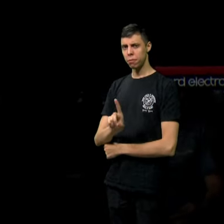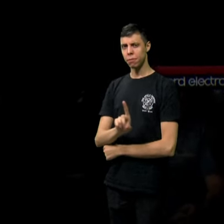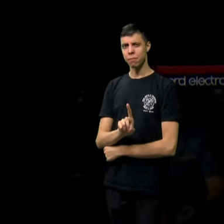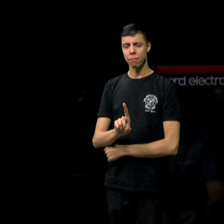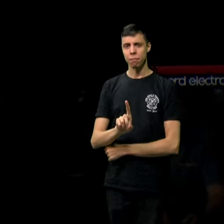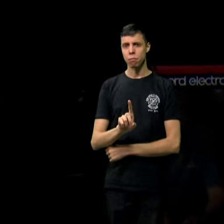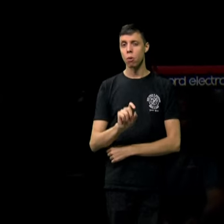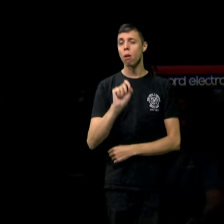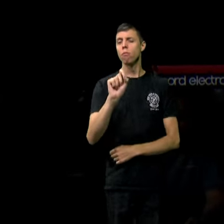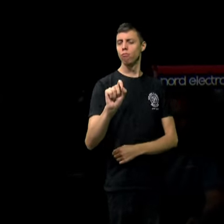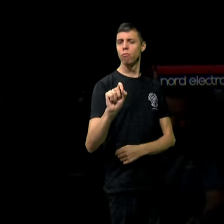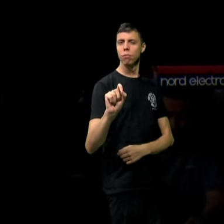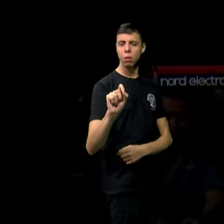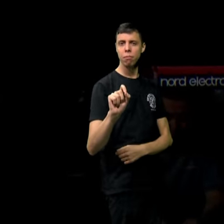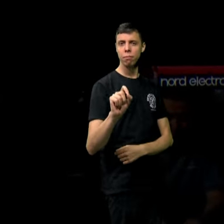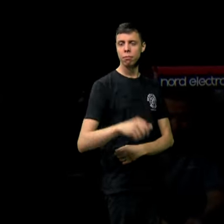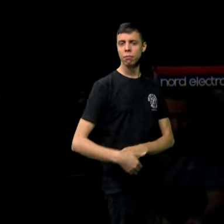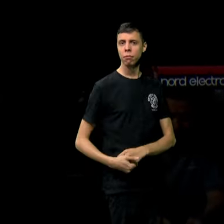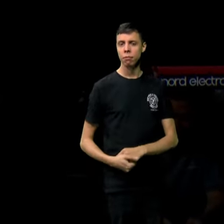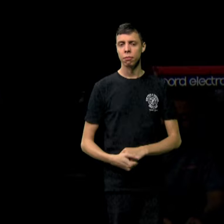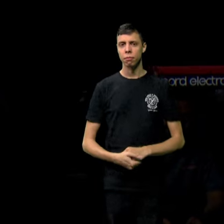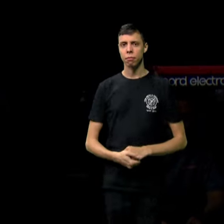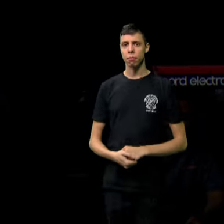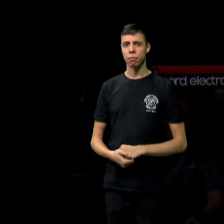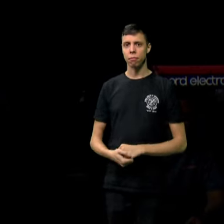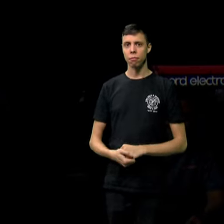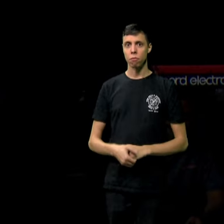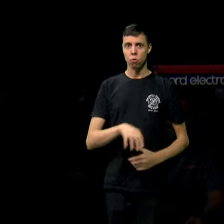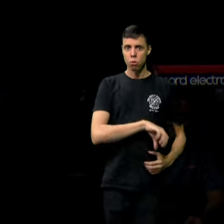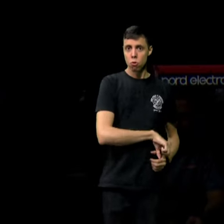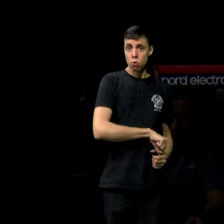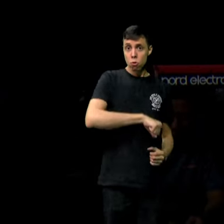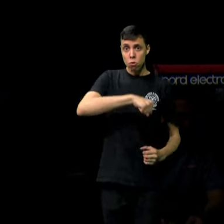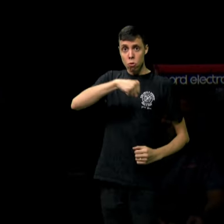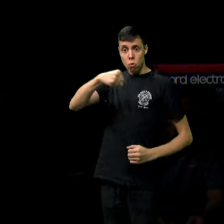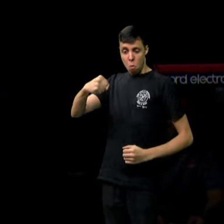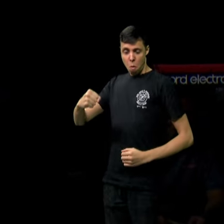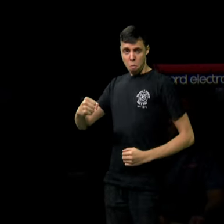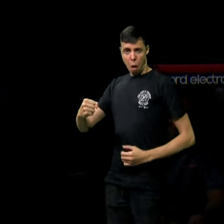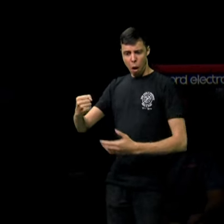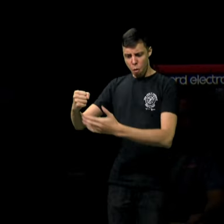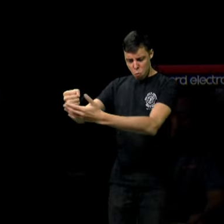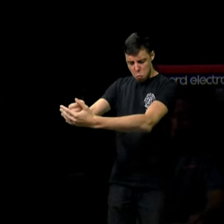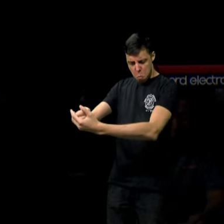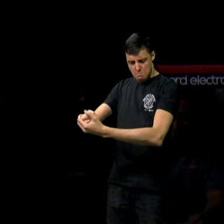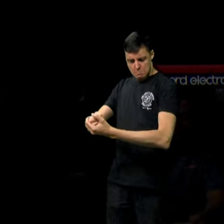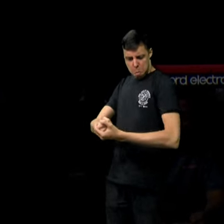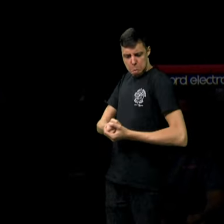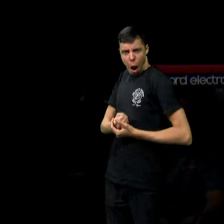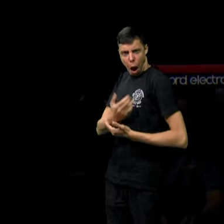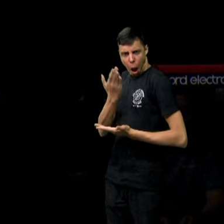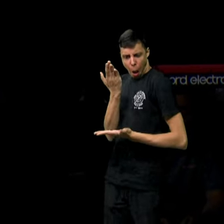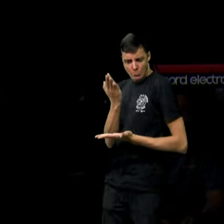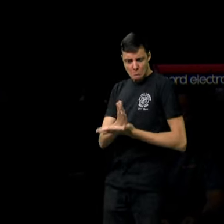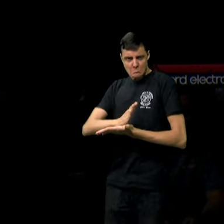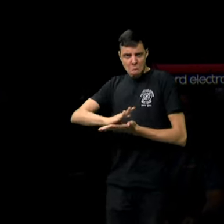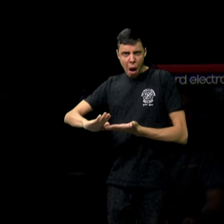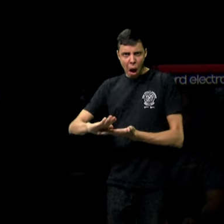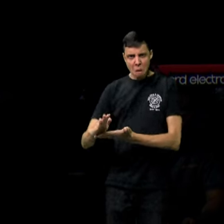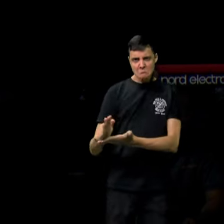Sabe o que eu estou procurando? Que a espada entre e parta você ao